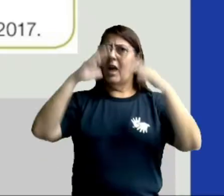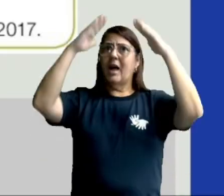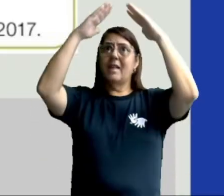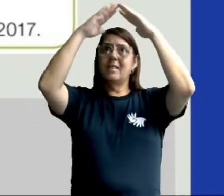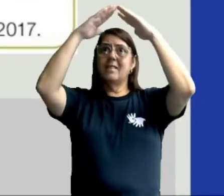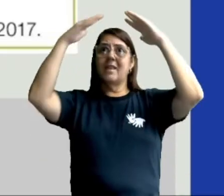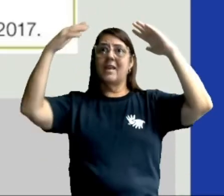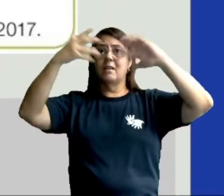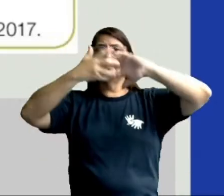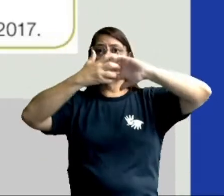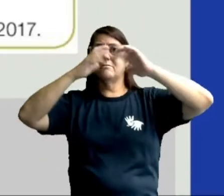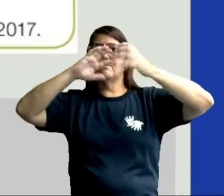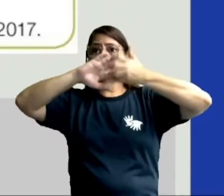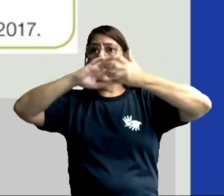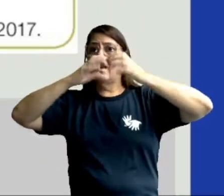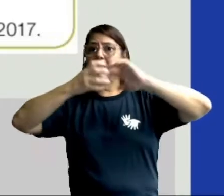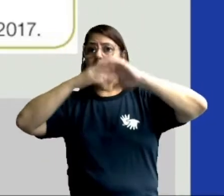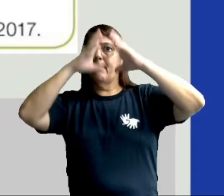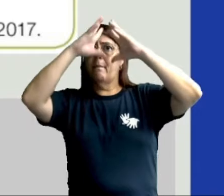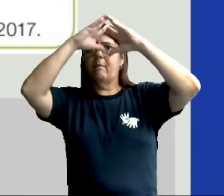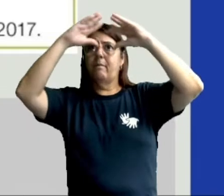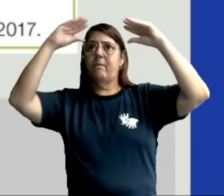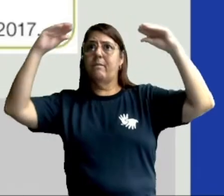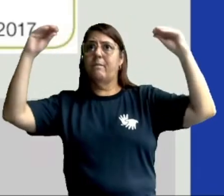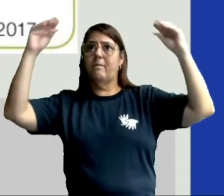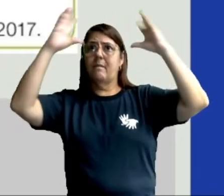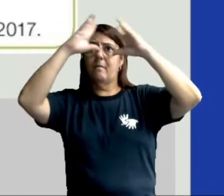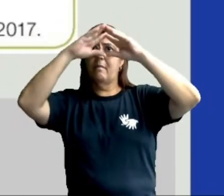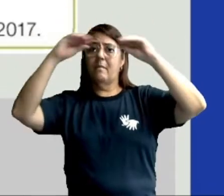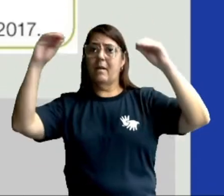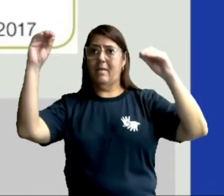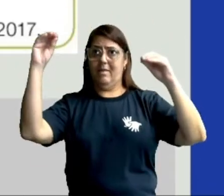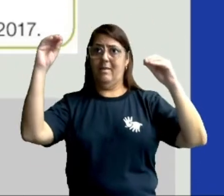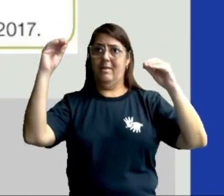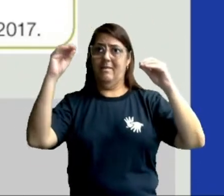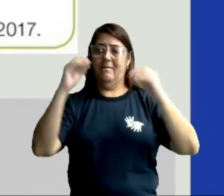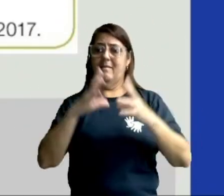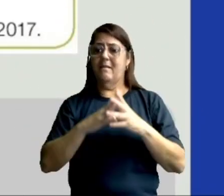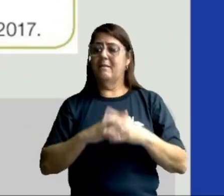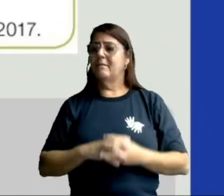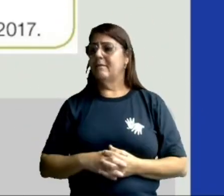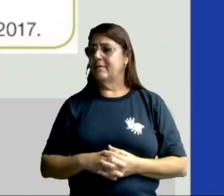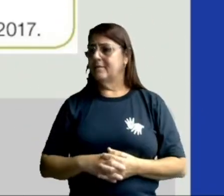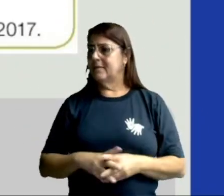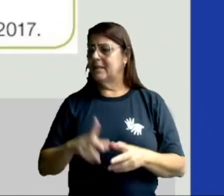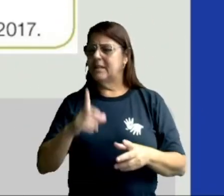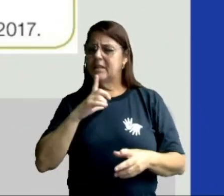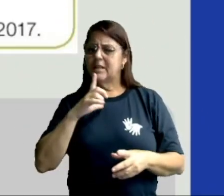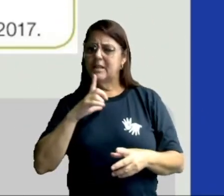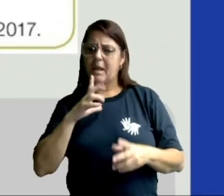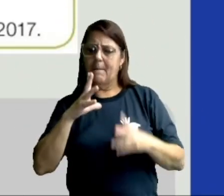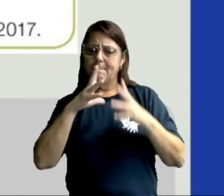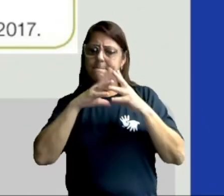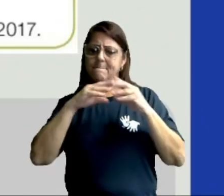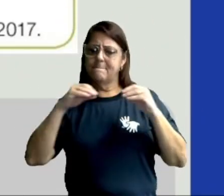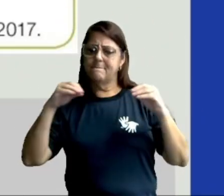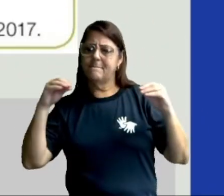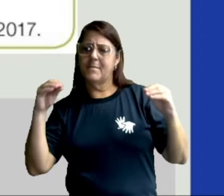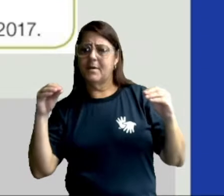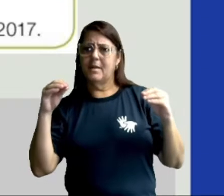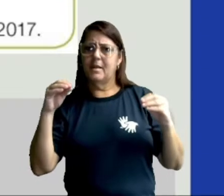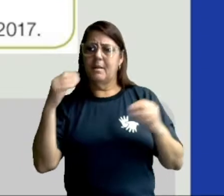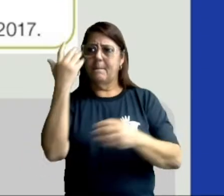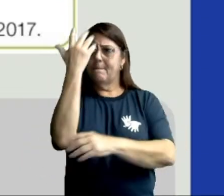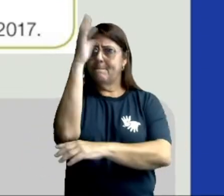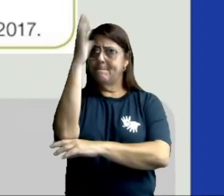telhado dela é formado por palhas, tá certo? Ou seja, e essa palha, ela foi retirada